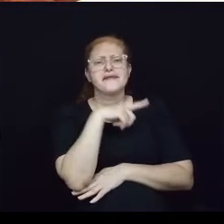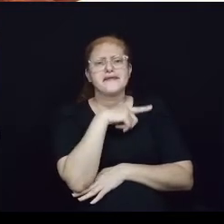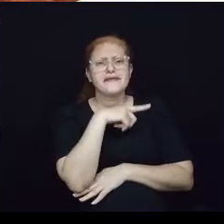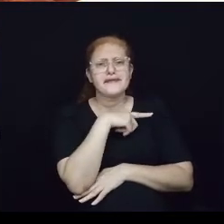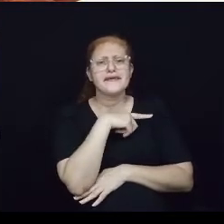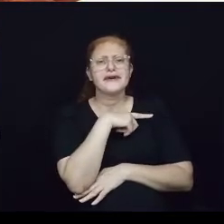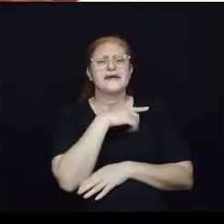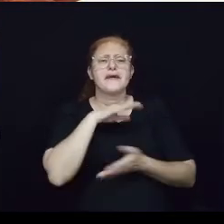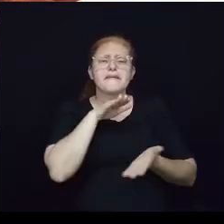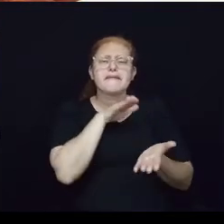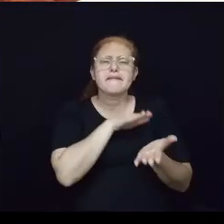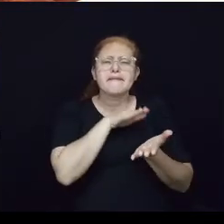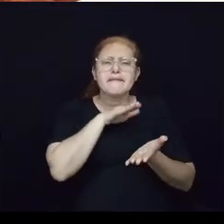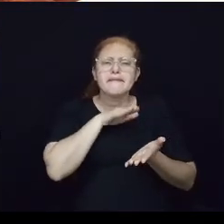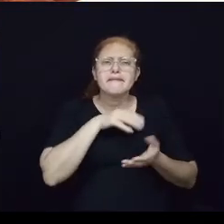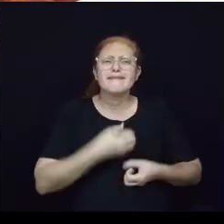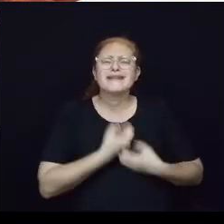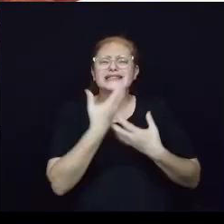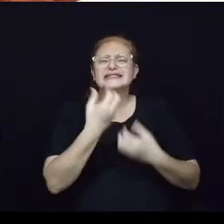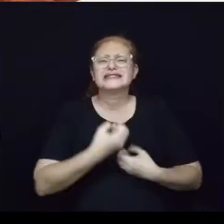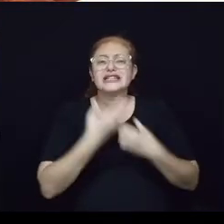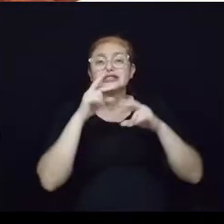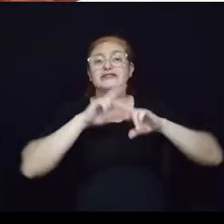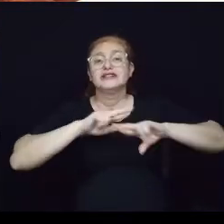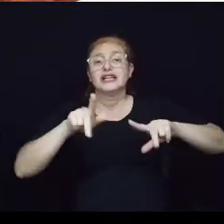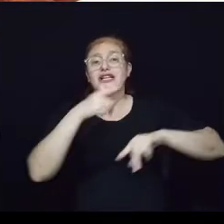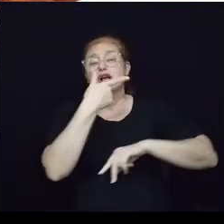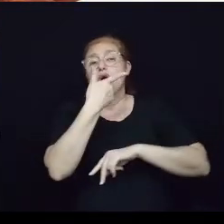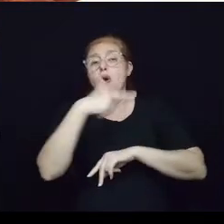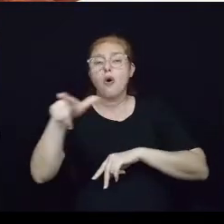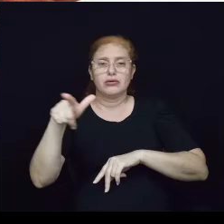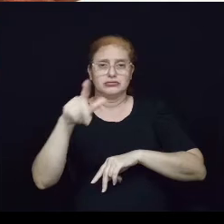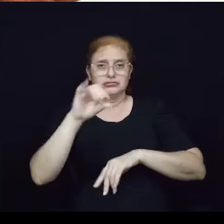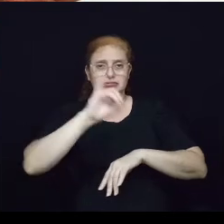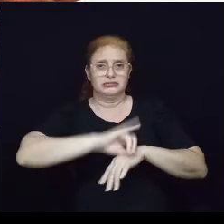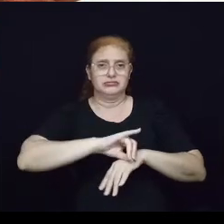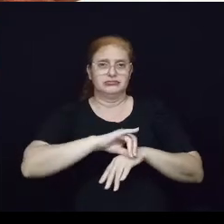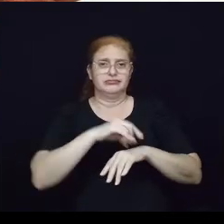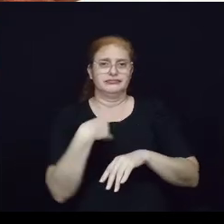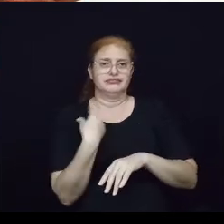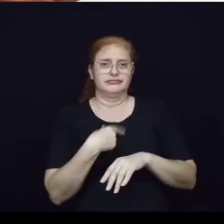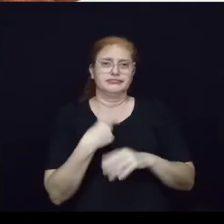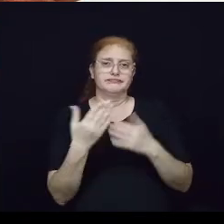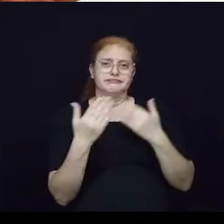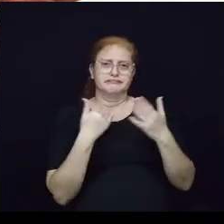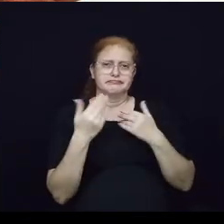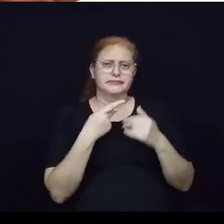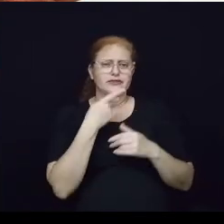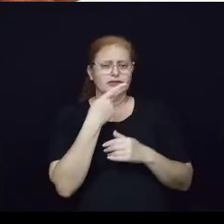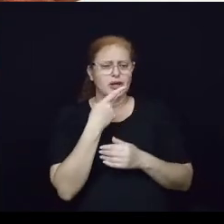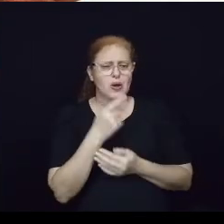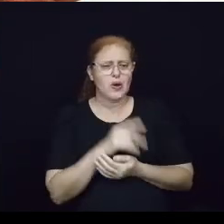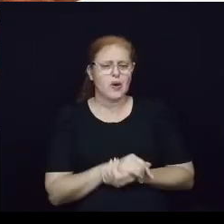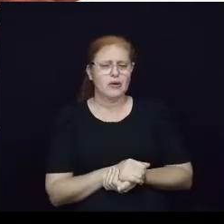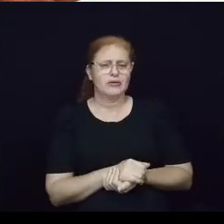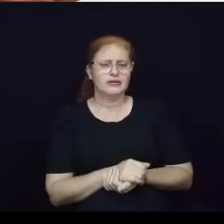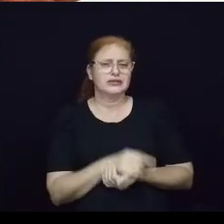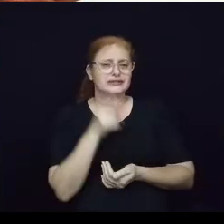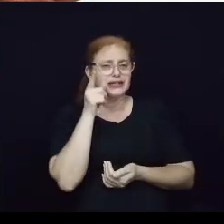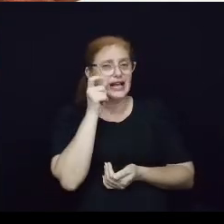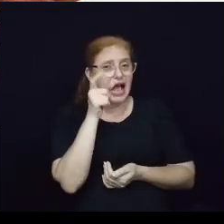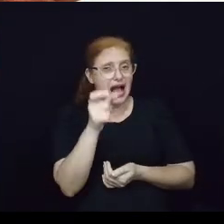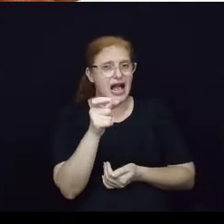uma expressividade diferente das outras peças. E eu me lembro que nas nossas conversas tu mencionaste o